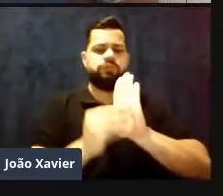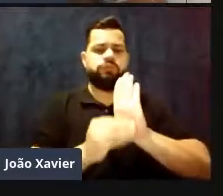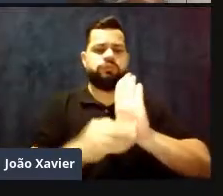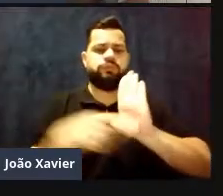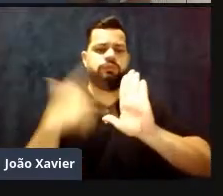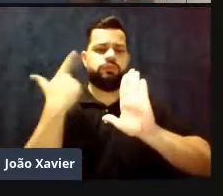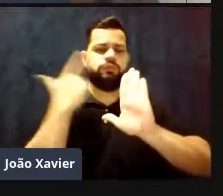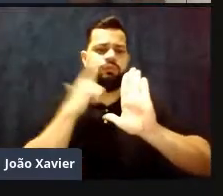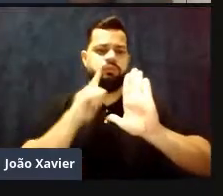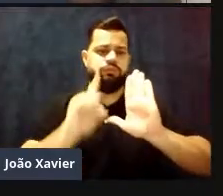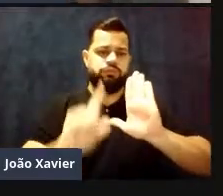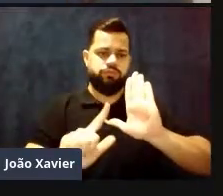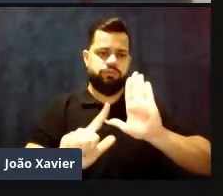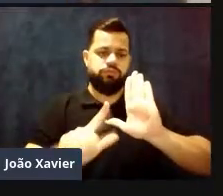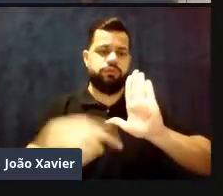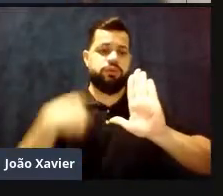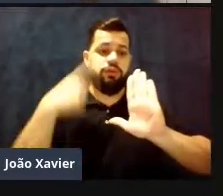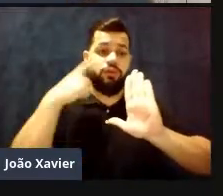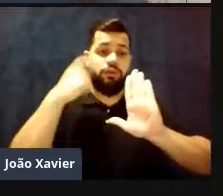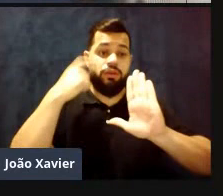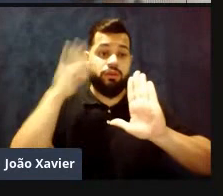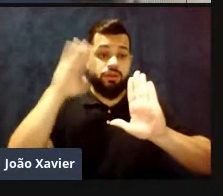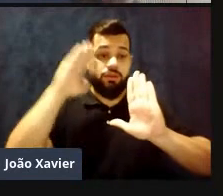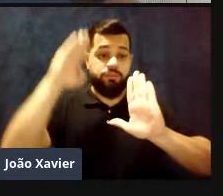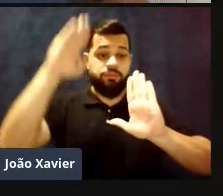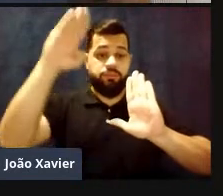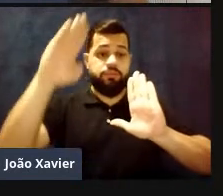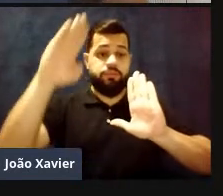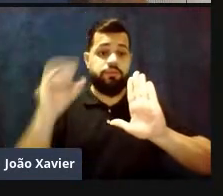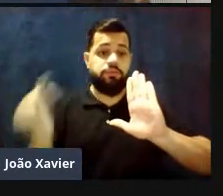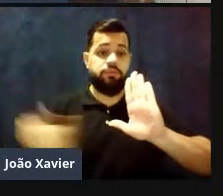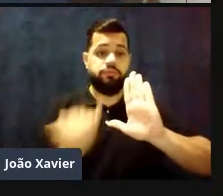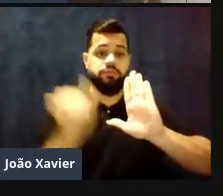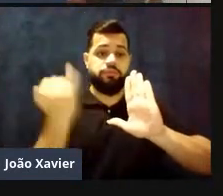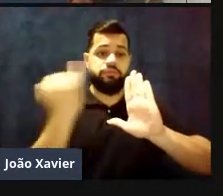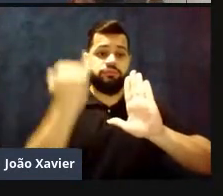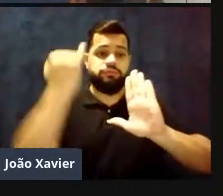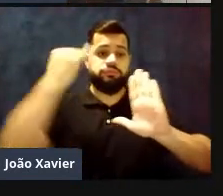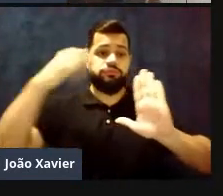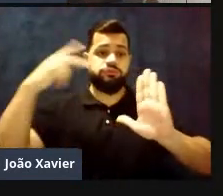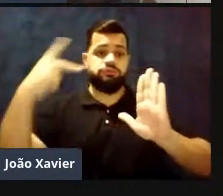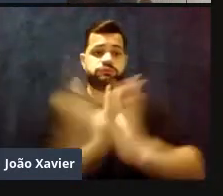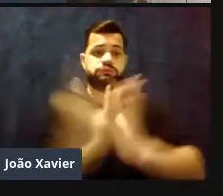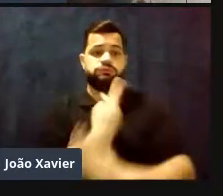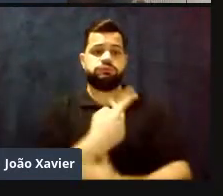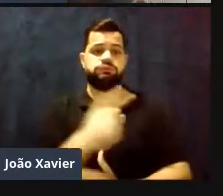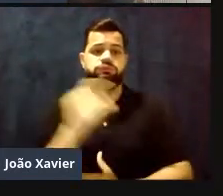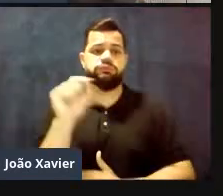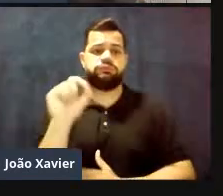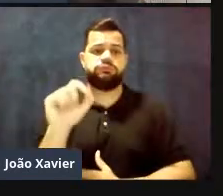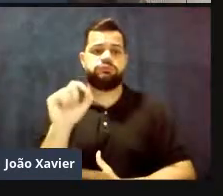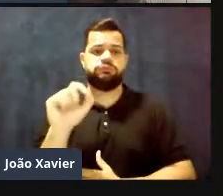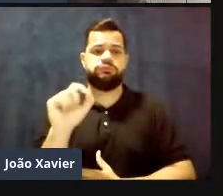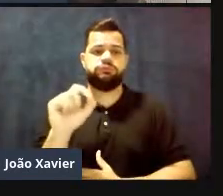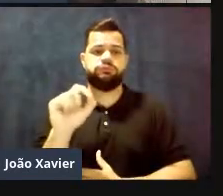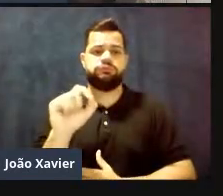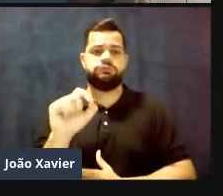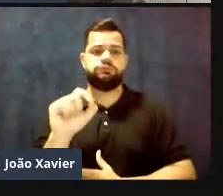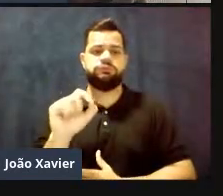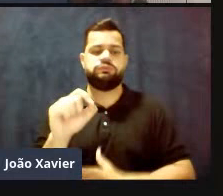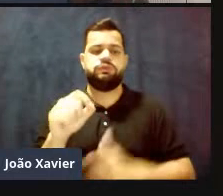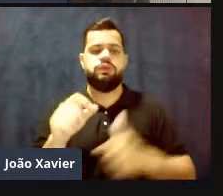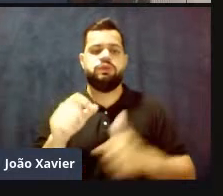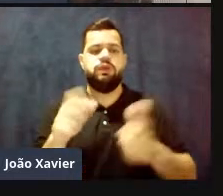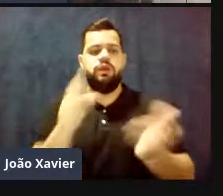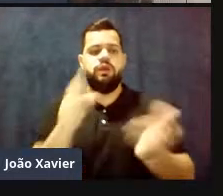E uma coisa fantástica que foi acontecendo foi que ao longo da nossa experiência, o nosso período de internação foi aumentando.